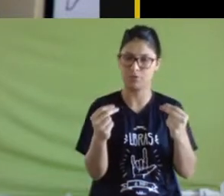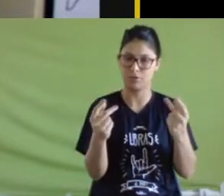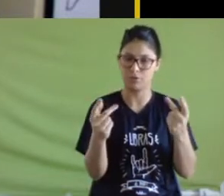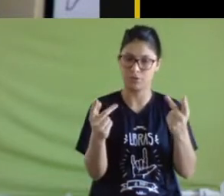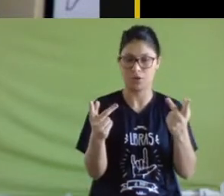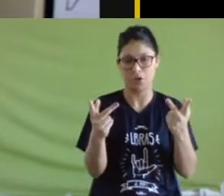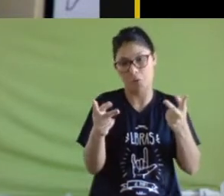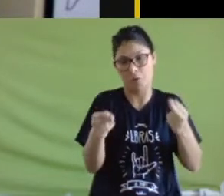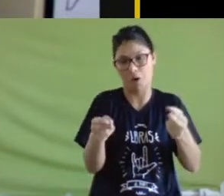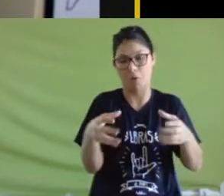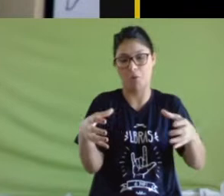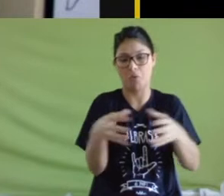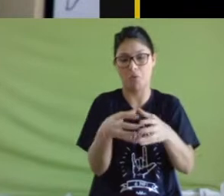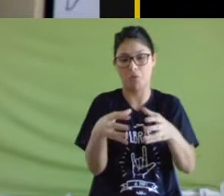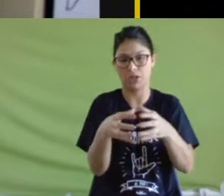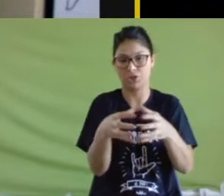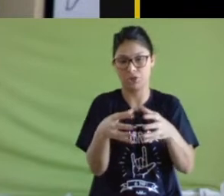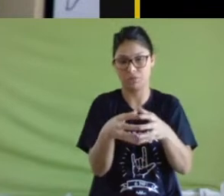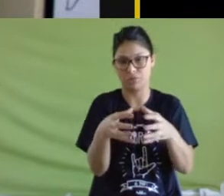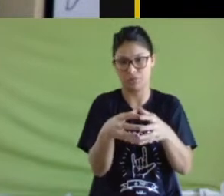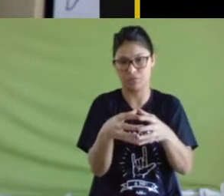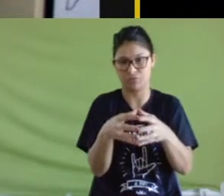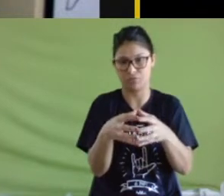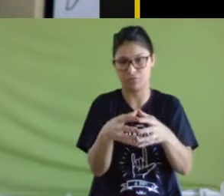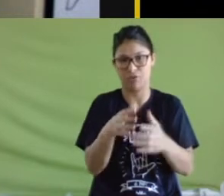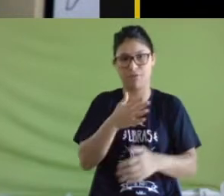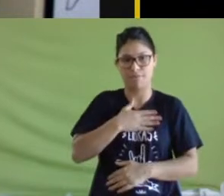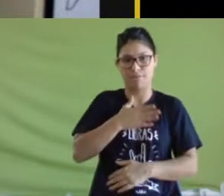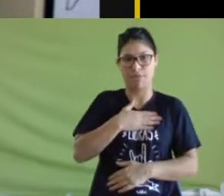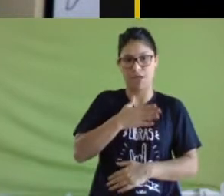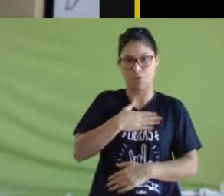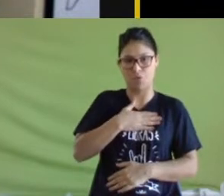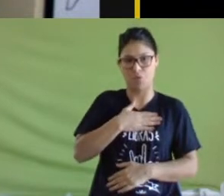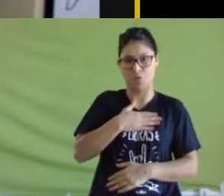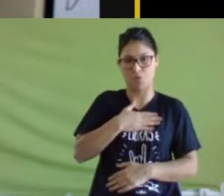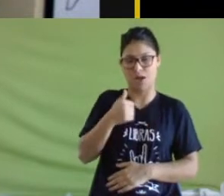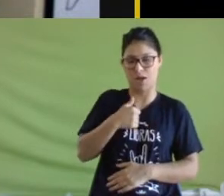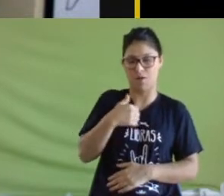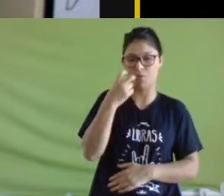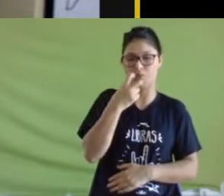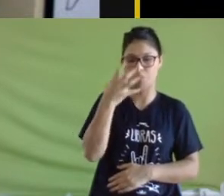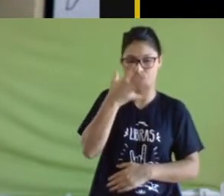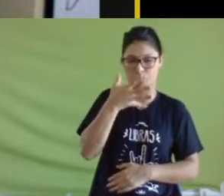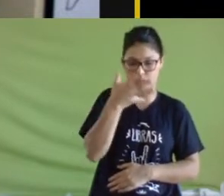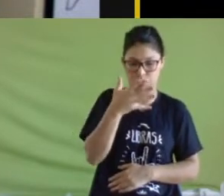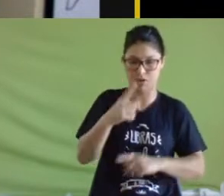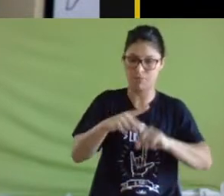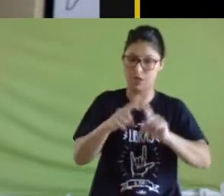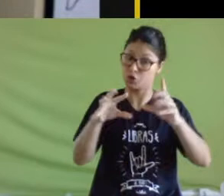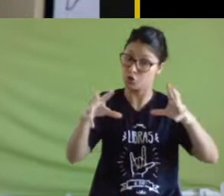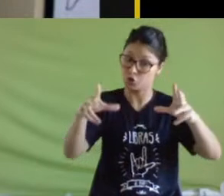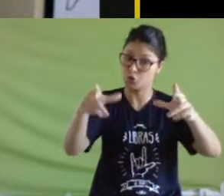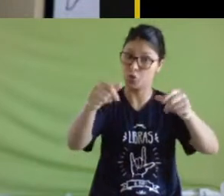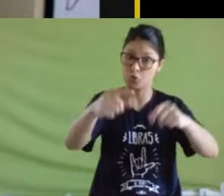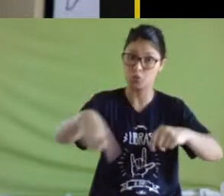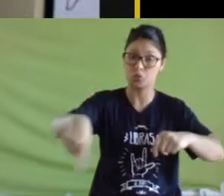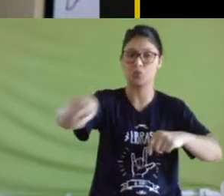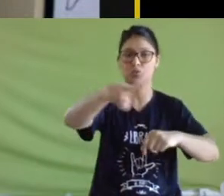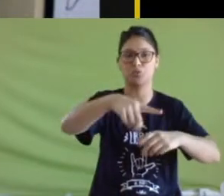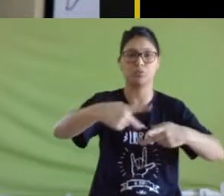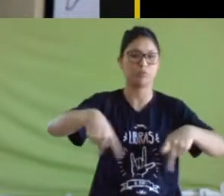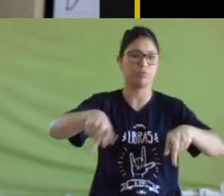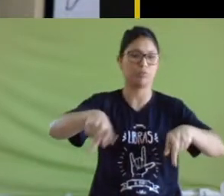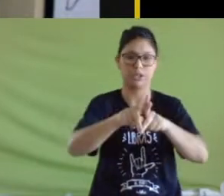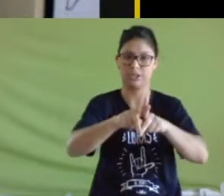coletivos, eles são anônimos, eles não são meus, do orador que fala, mas eles são de toda a